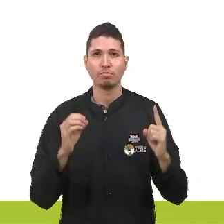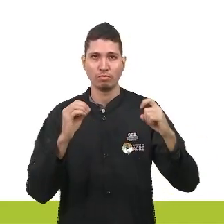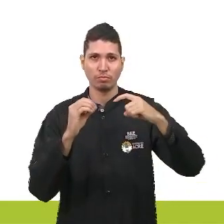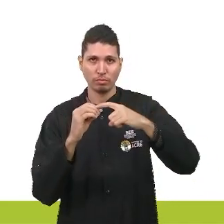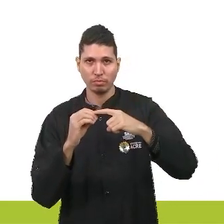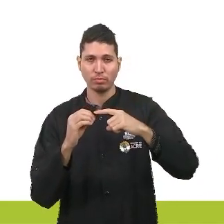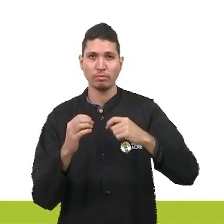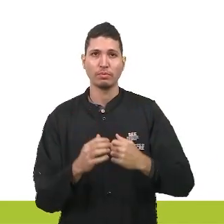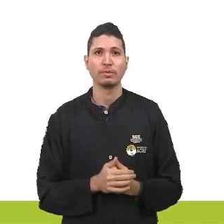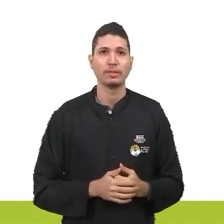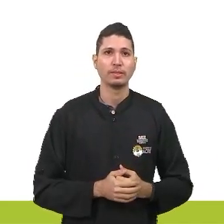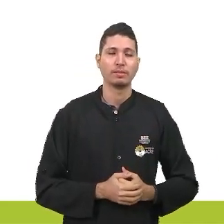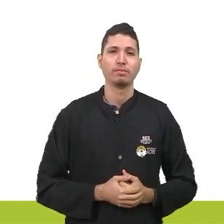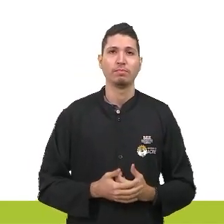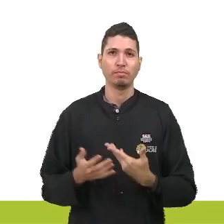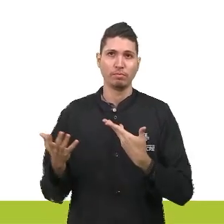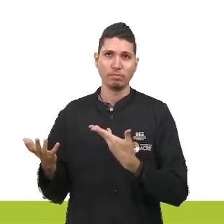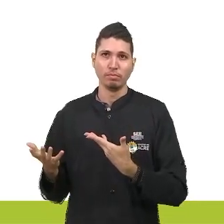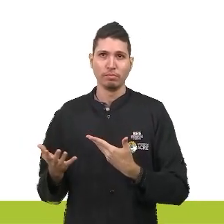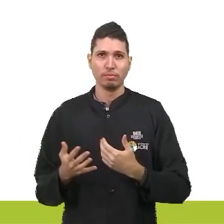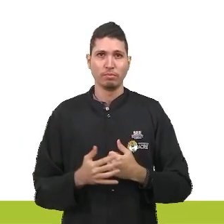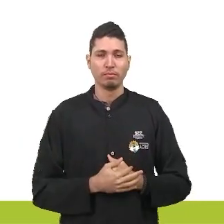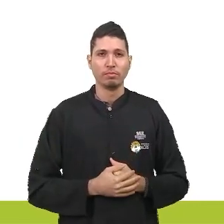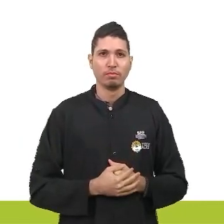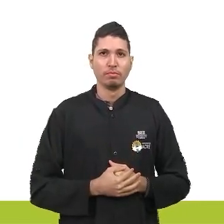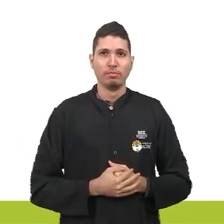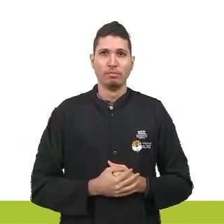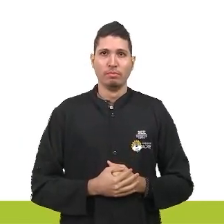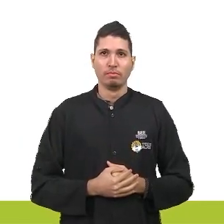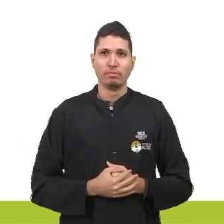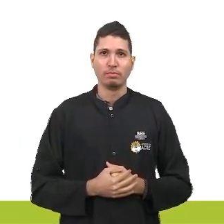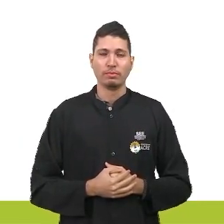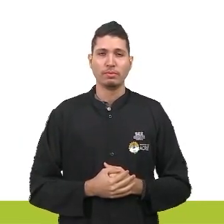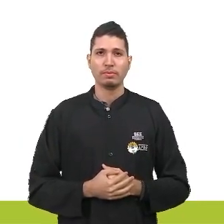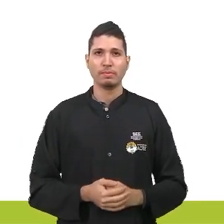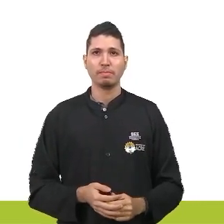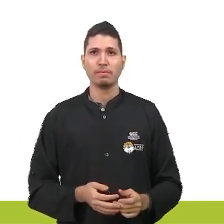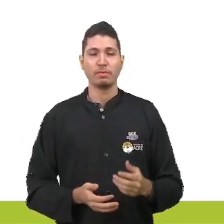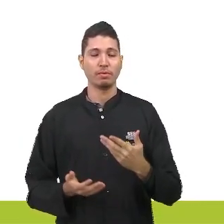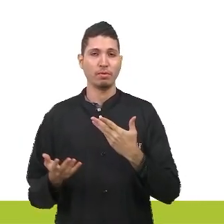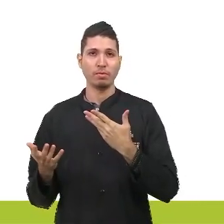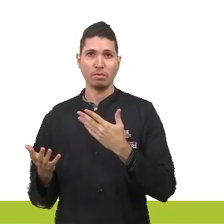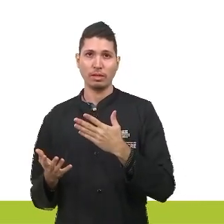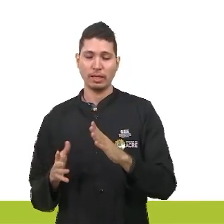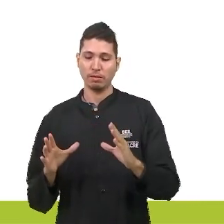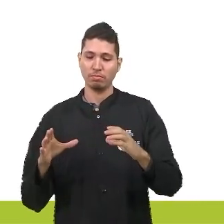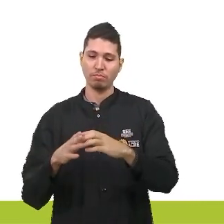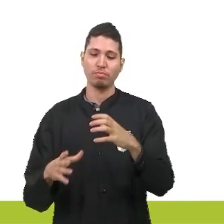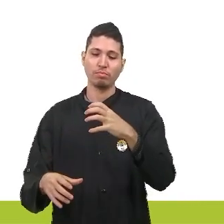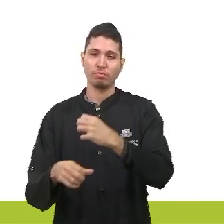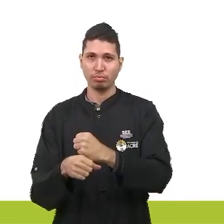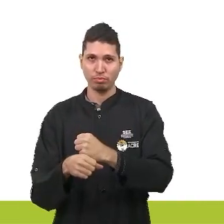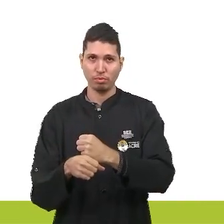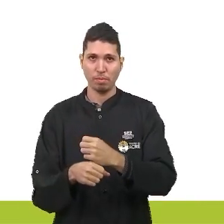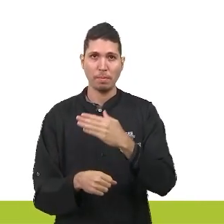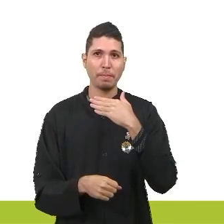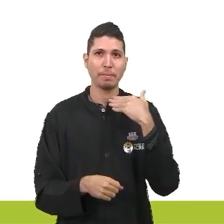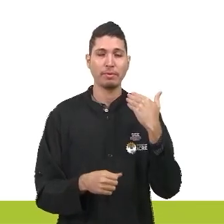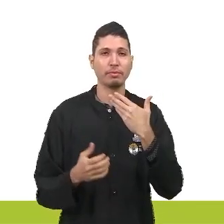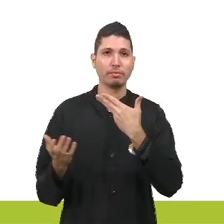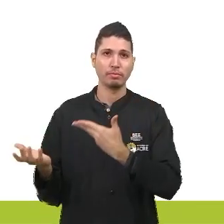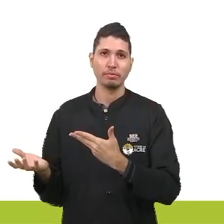Taxa de mortalidade, 8,5 óbitos para cada 1.000 habitantes. Gente, lembrando que esse é um dado mais próximo